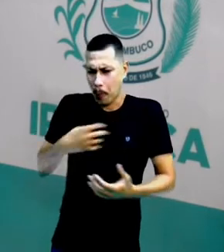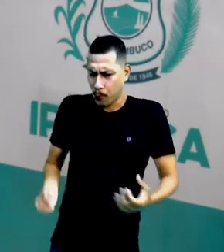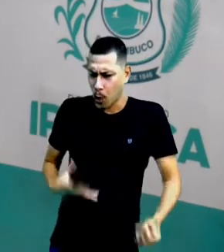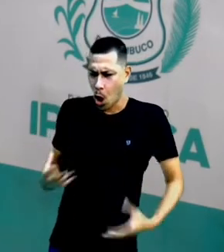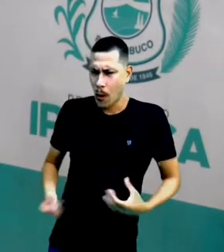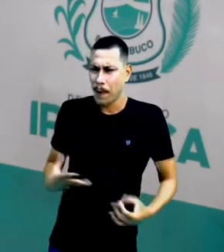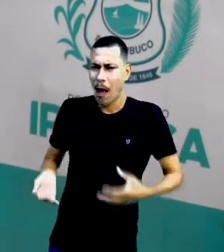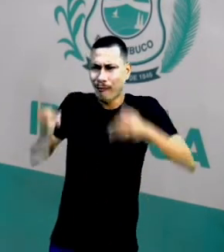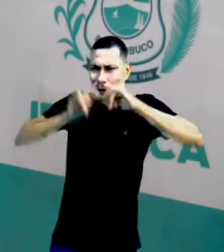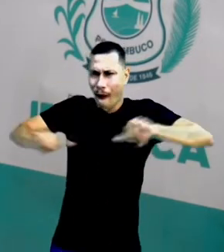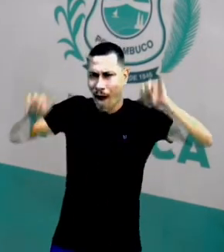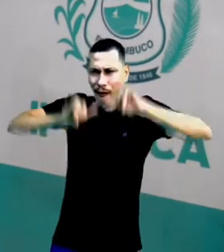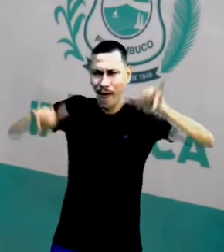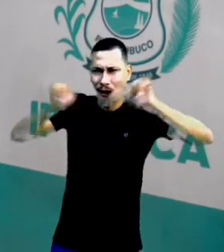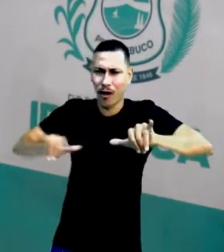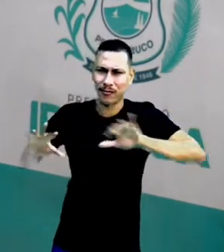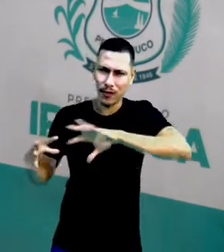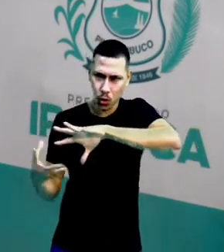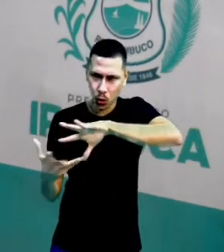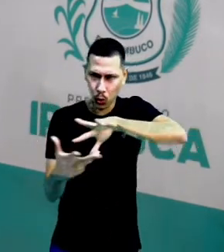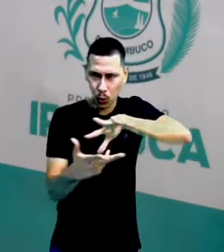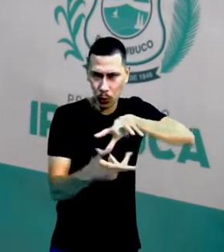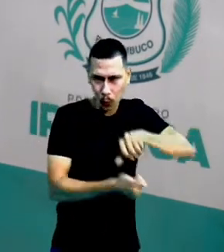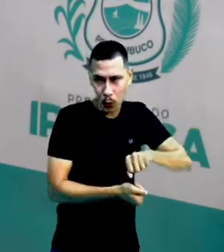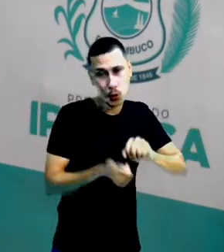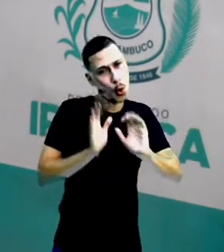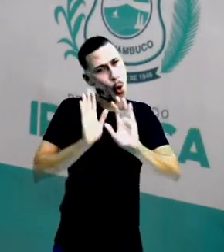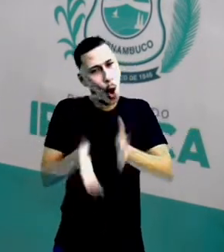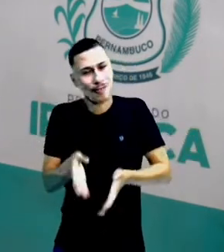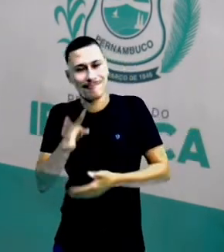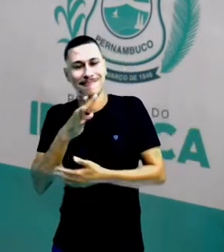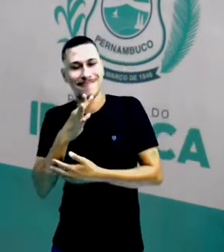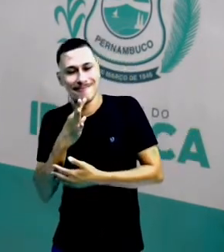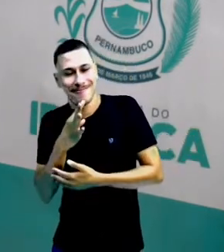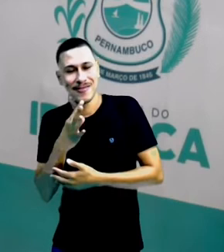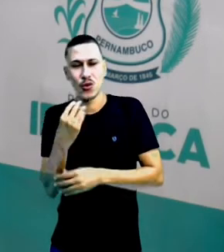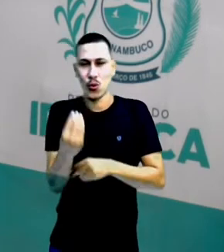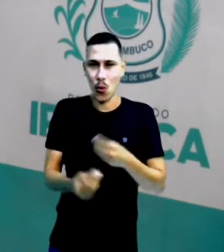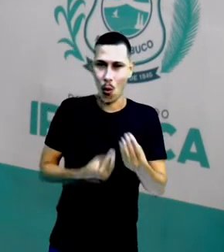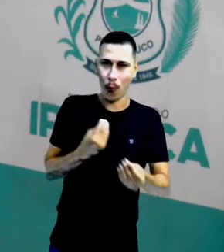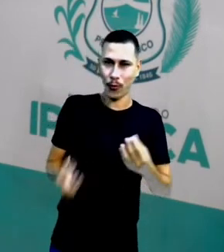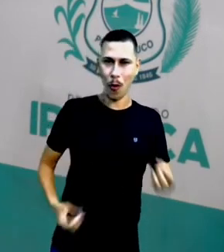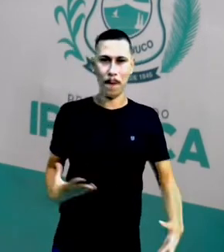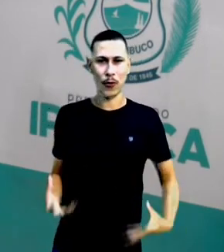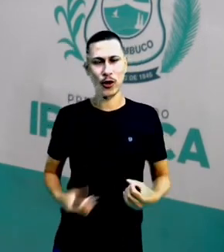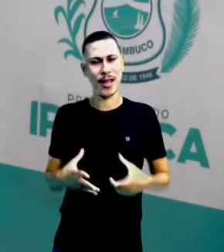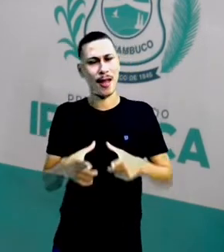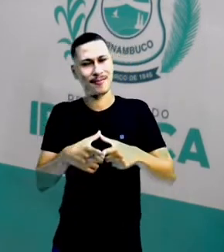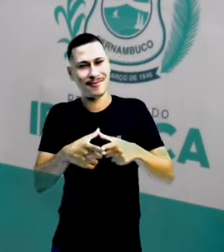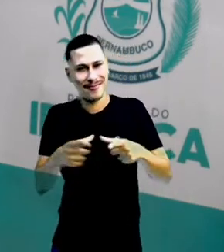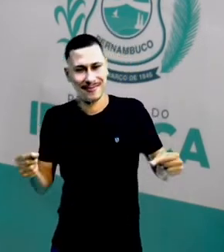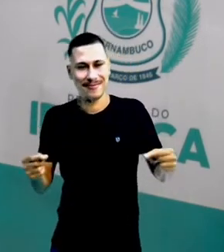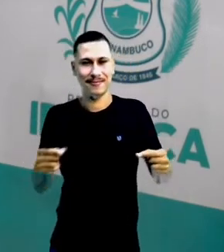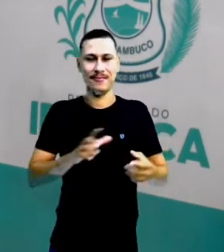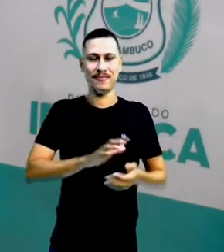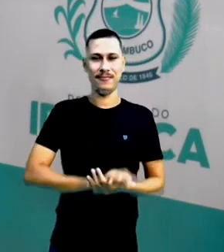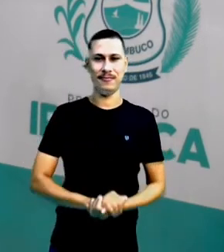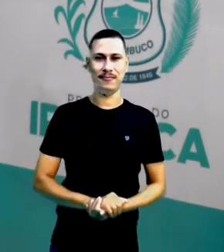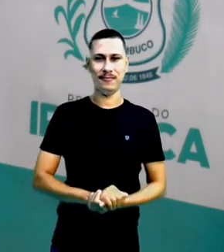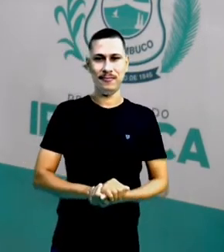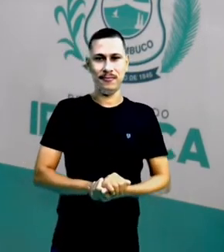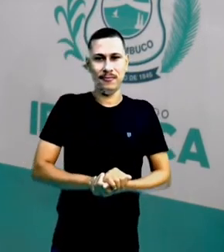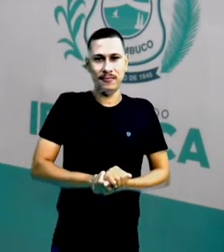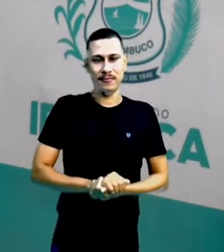se espalhou pelo mundo inteiro e hoje é conhecido e é um estilo que se firmou e que chegou para